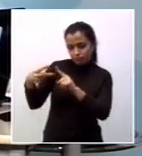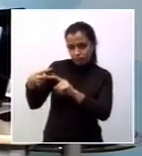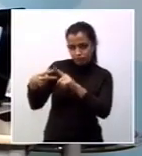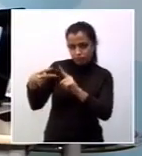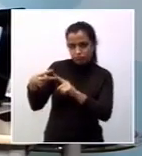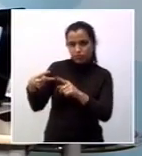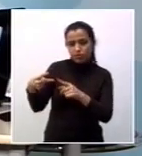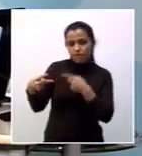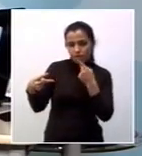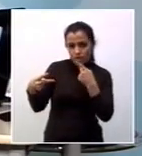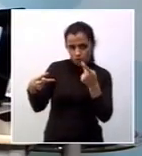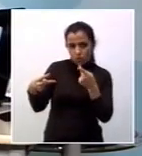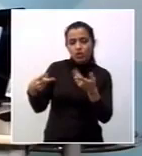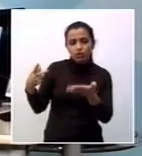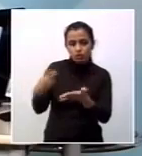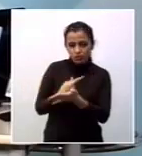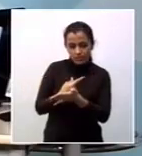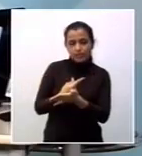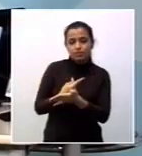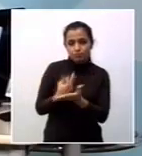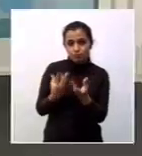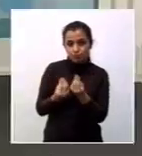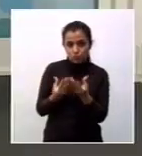de vocês é muito legal.